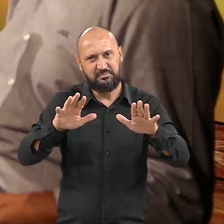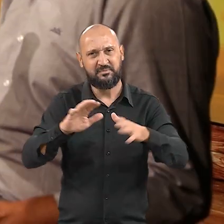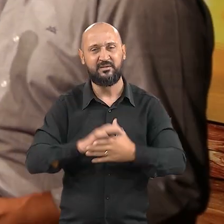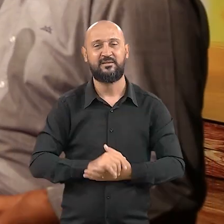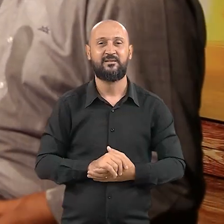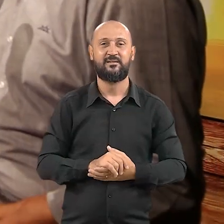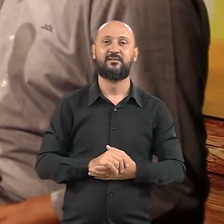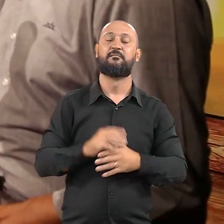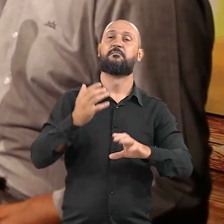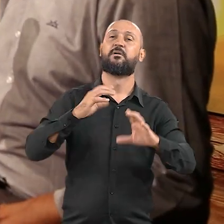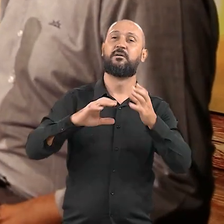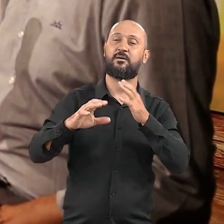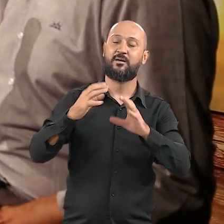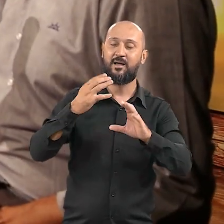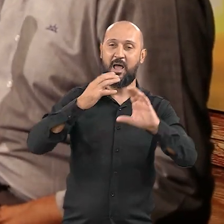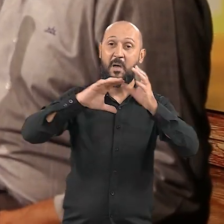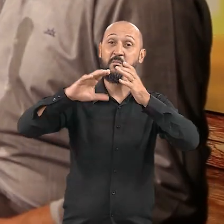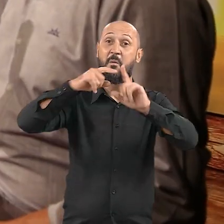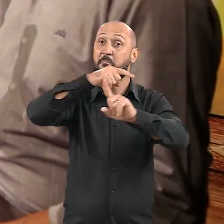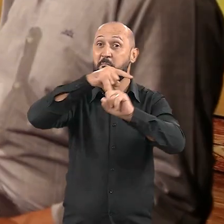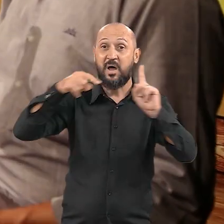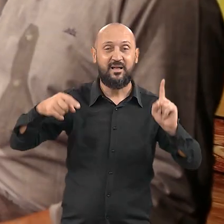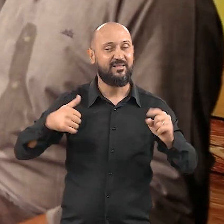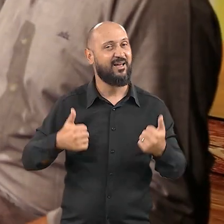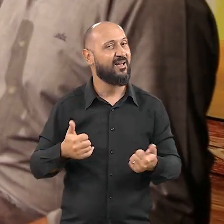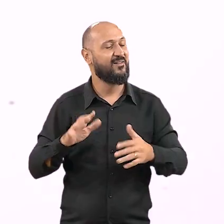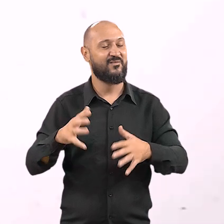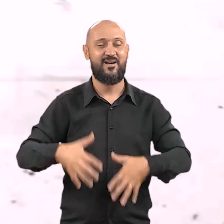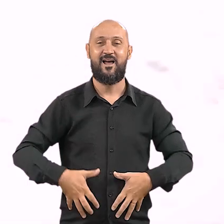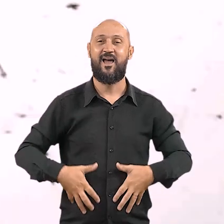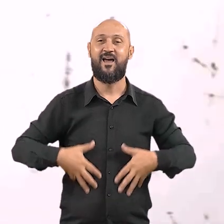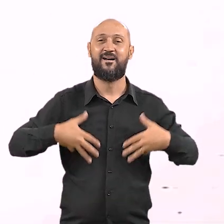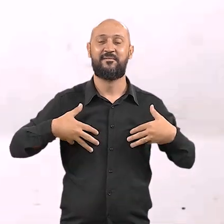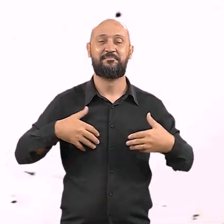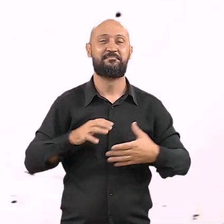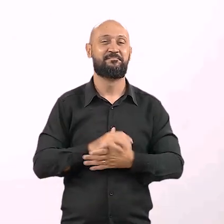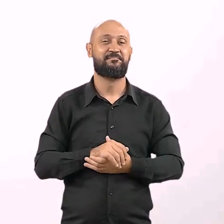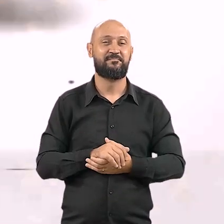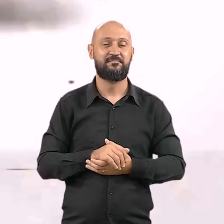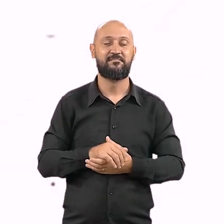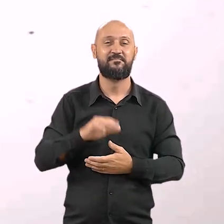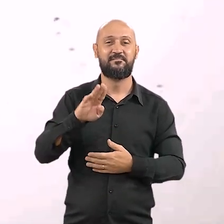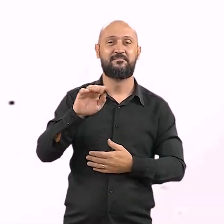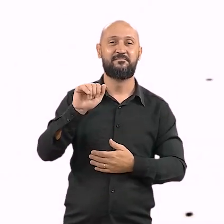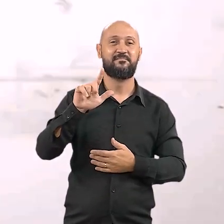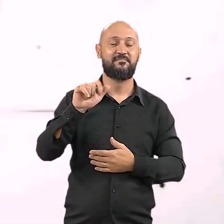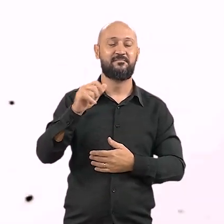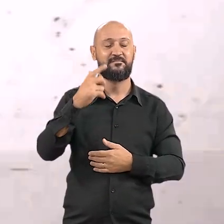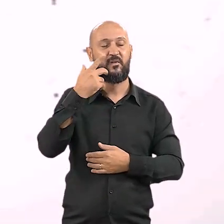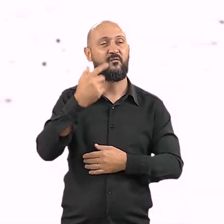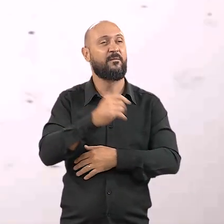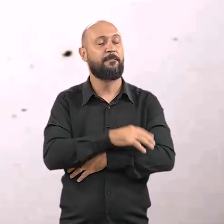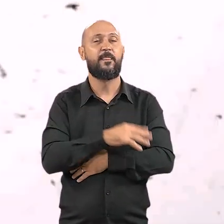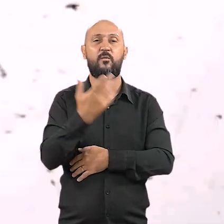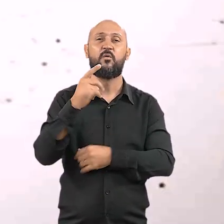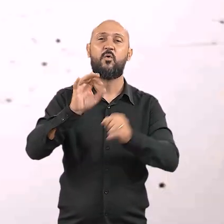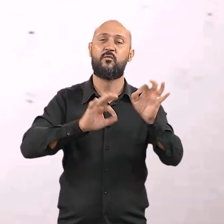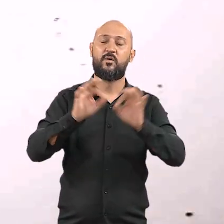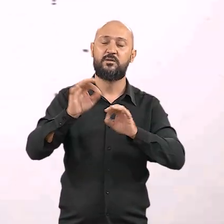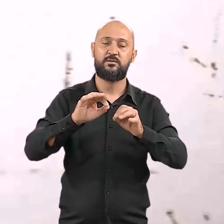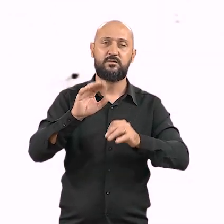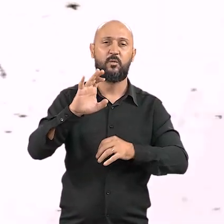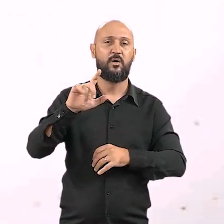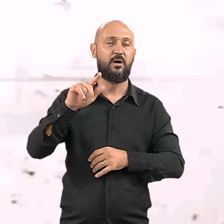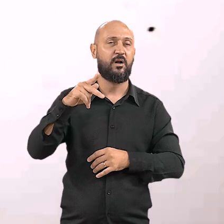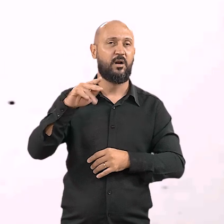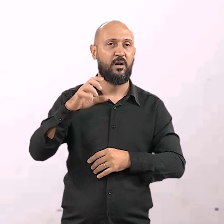Mas tocou. Pô, meia música. Chamou, quase, né? Foi uma alegria muito grande. Aí o Bala veio falar, quero fazer um clipe dessa música.